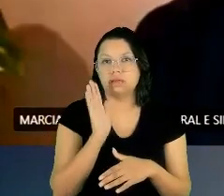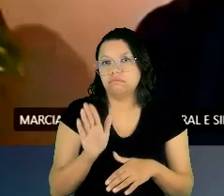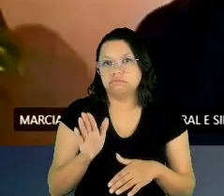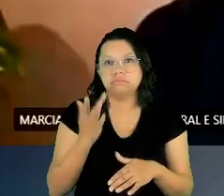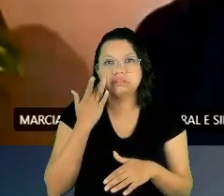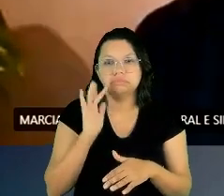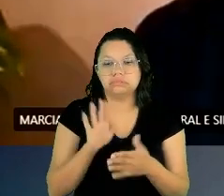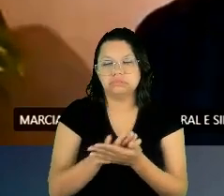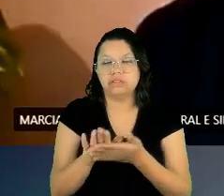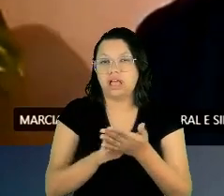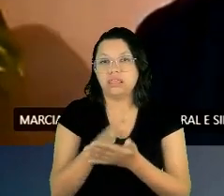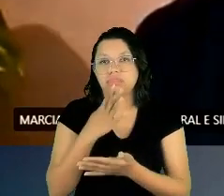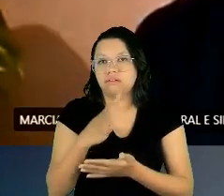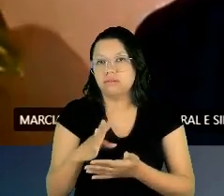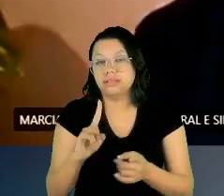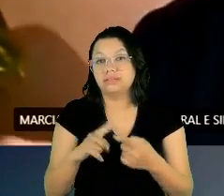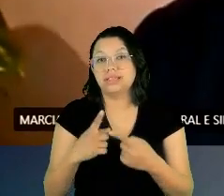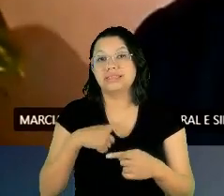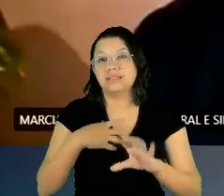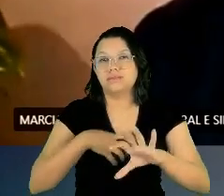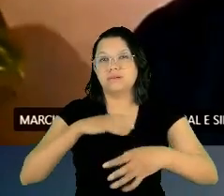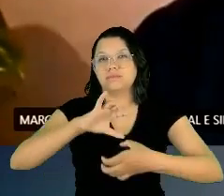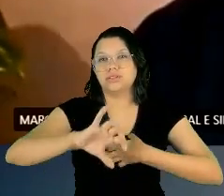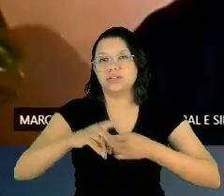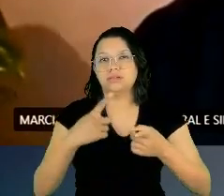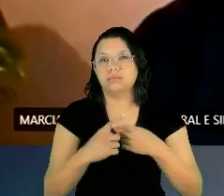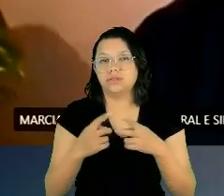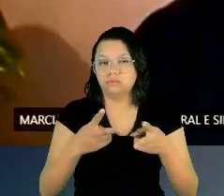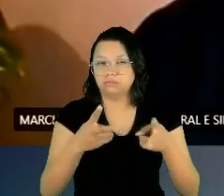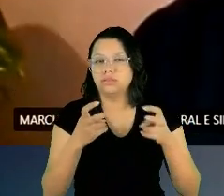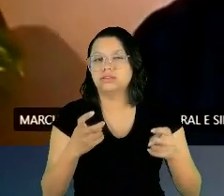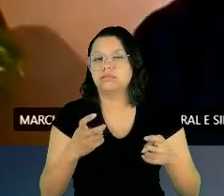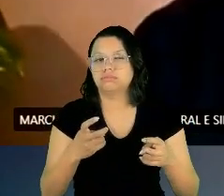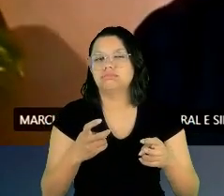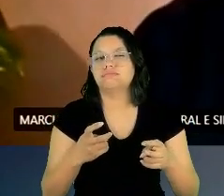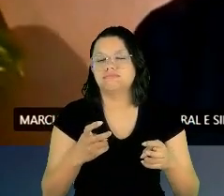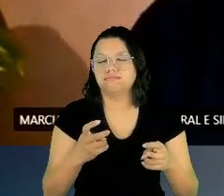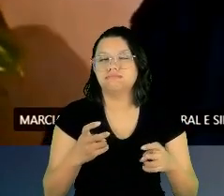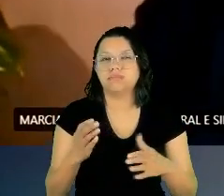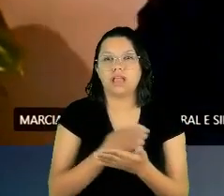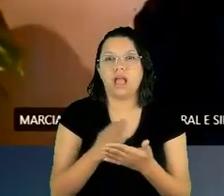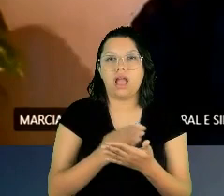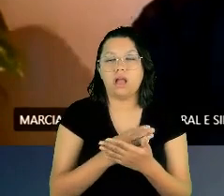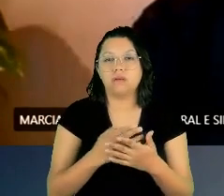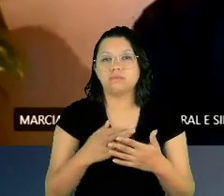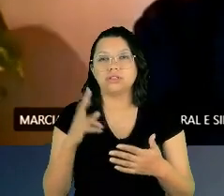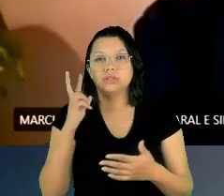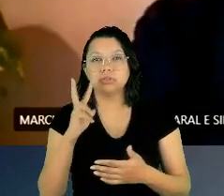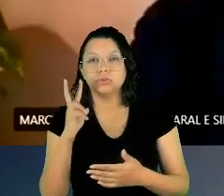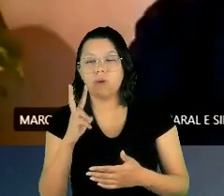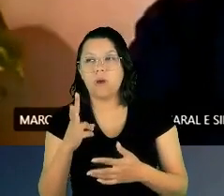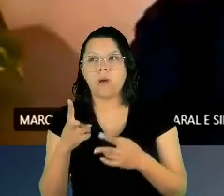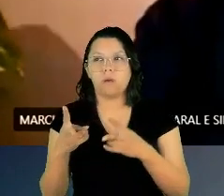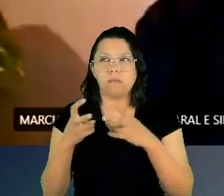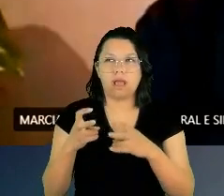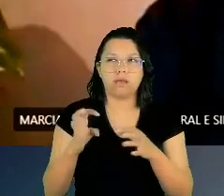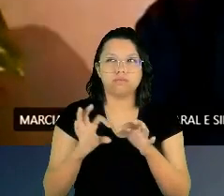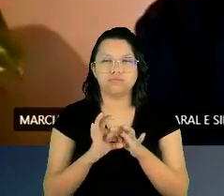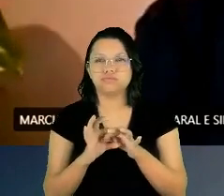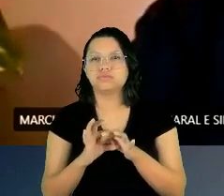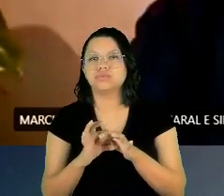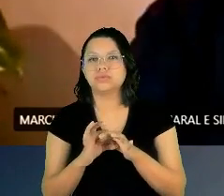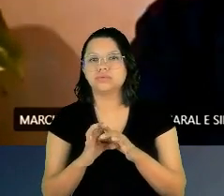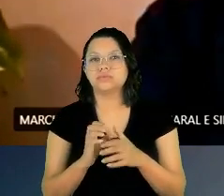apesar de eu não saber do outro, não conhecer o outro, eu posso ter uma certa empatia por me identificar com algumas variáveis, com algumas situações daquela